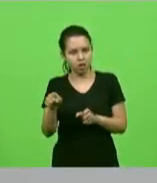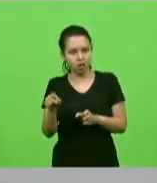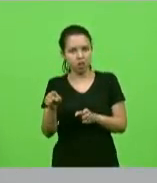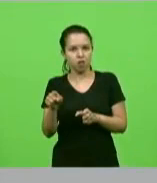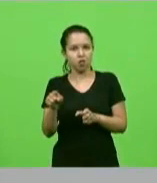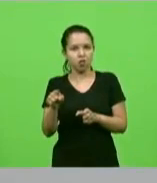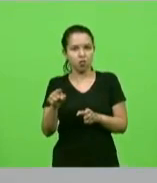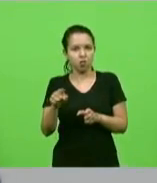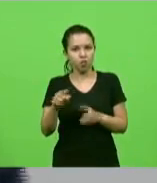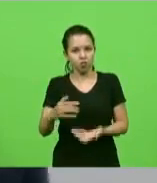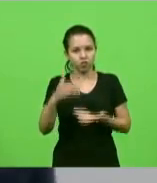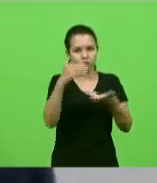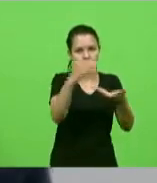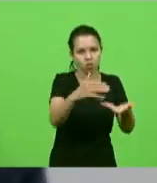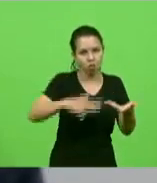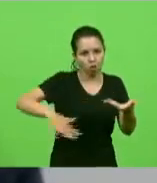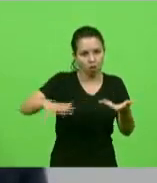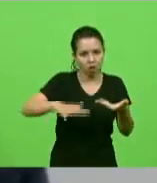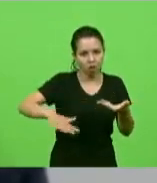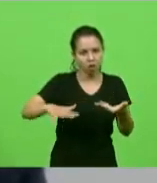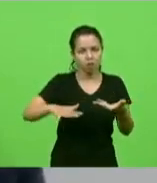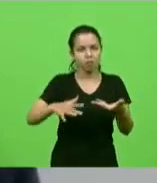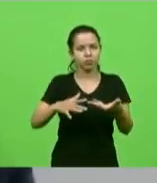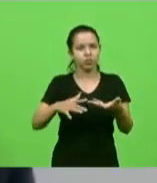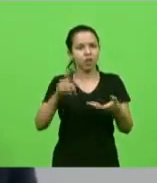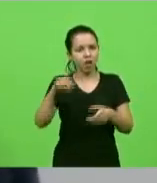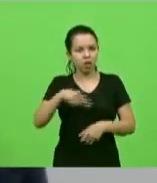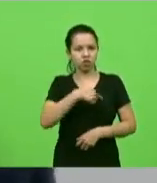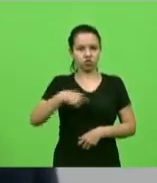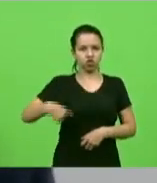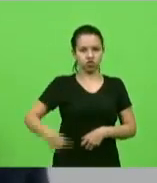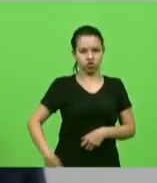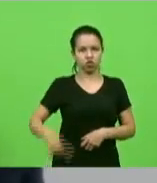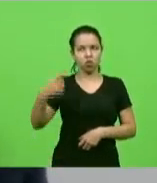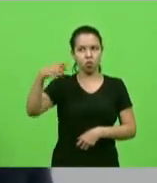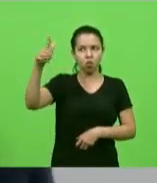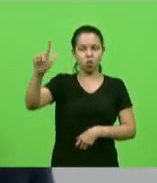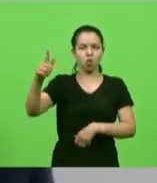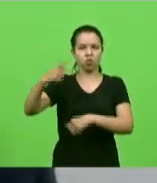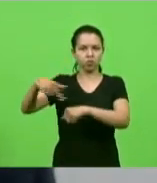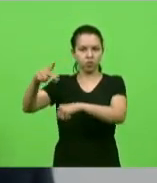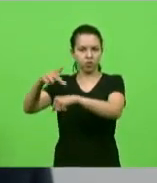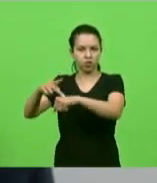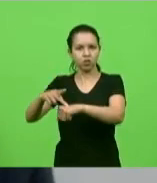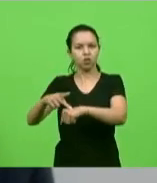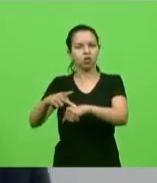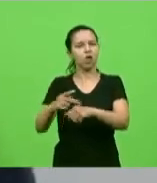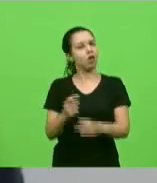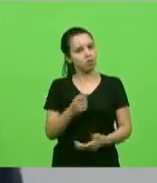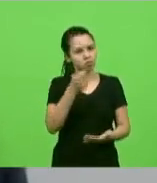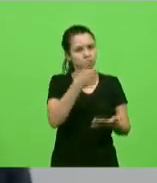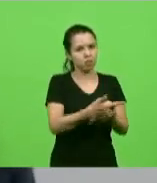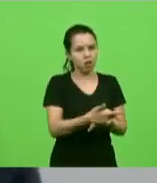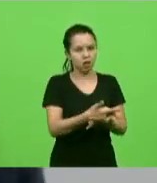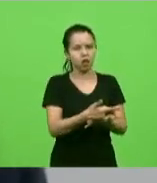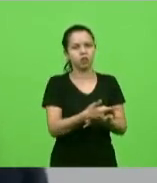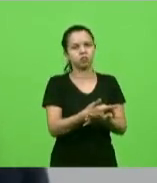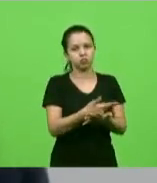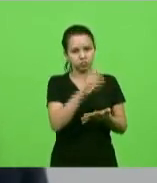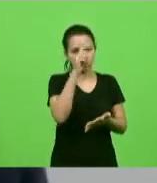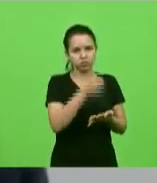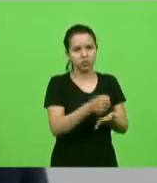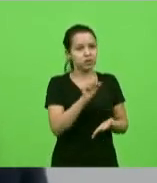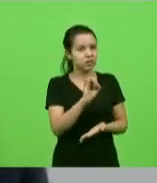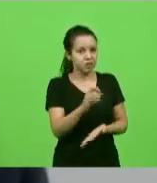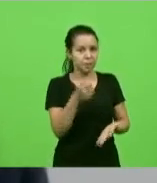local. Ele está repetindo um preço que vem lá da China, vem de outro país, e você decide pagar aquilo ou não. Se não pagar,